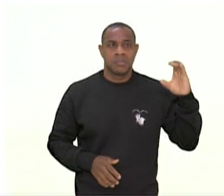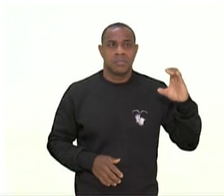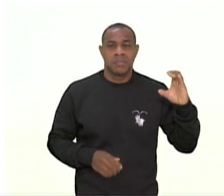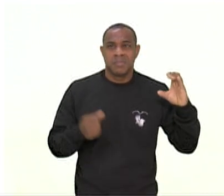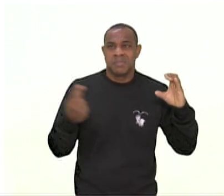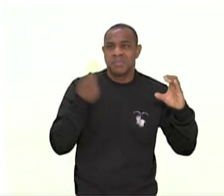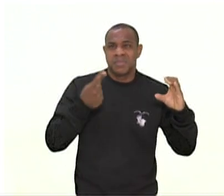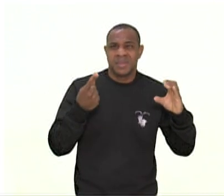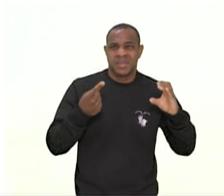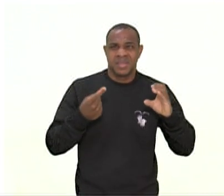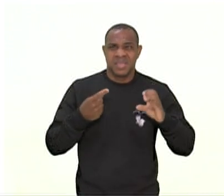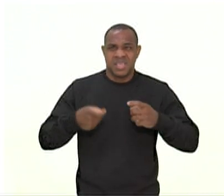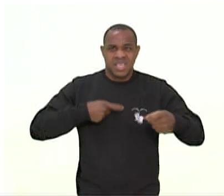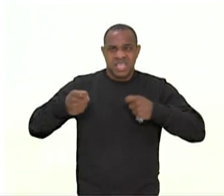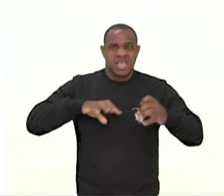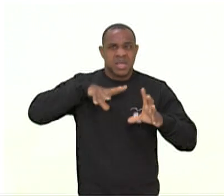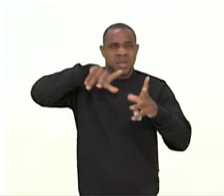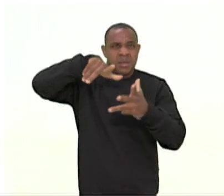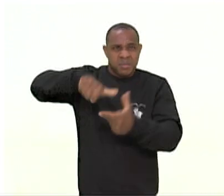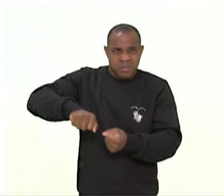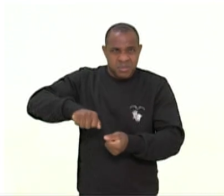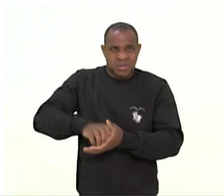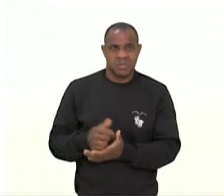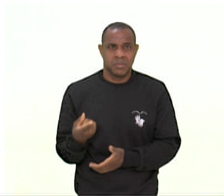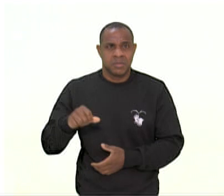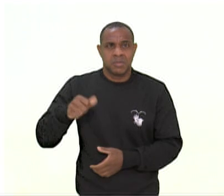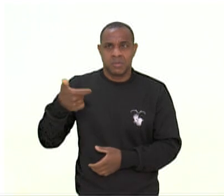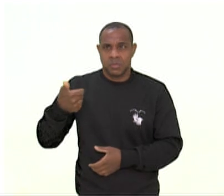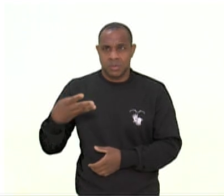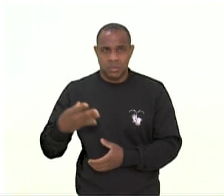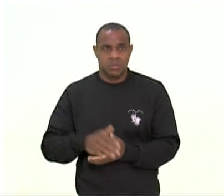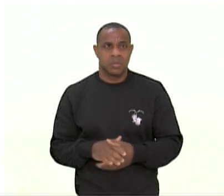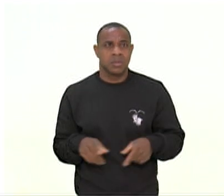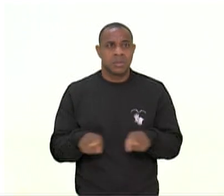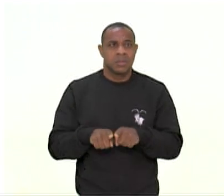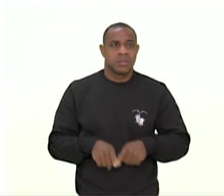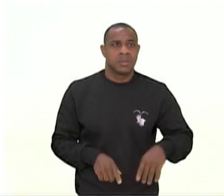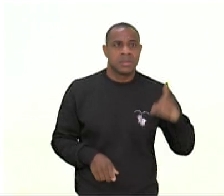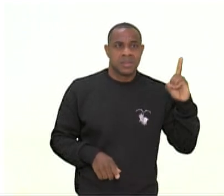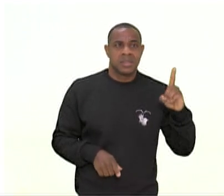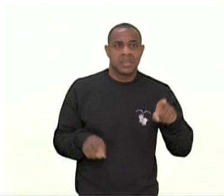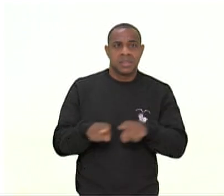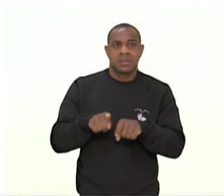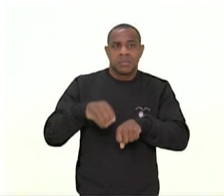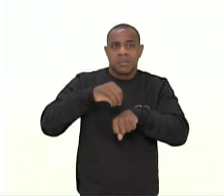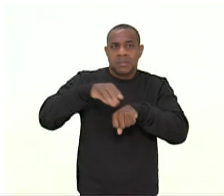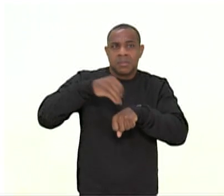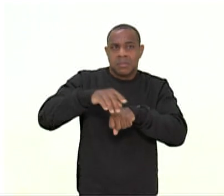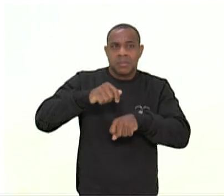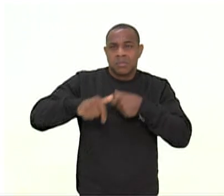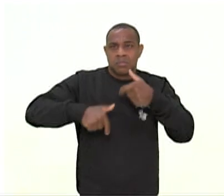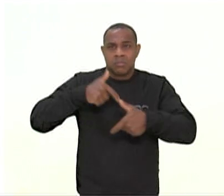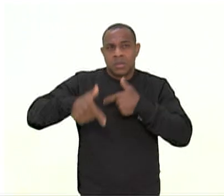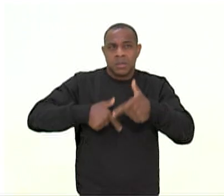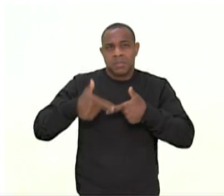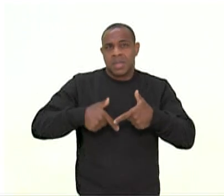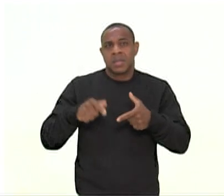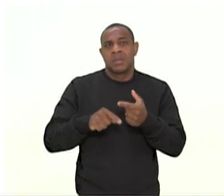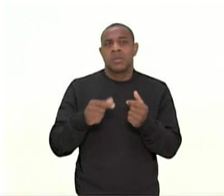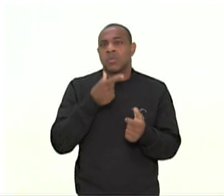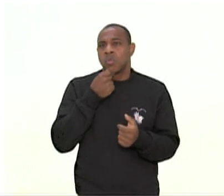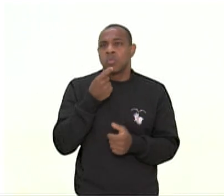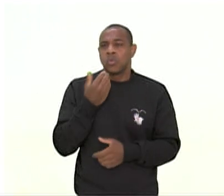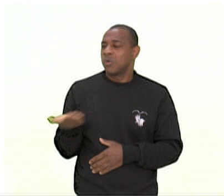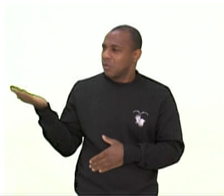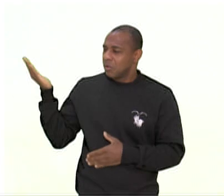Guerra Mundial em 1914. Ou letra D, a publicação da obra Missal e Broquéis de Cruz e Souza. A professora